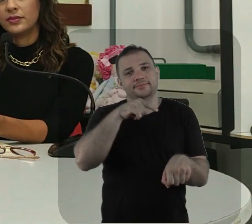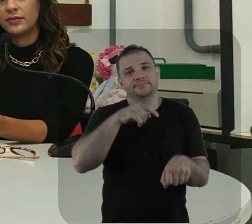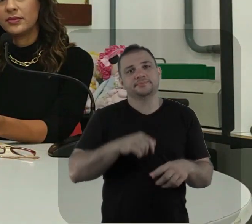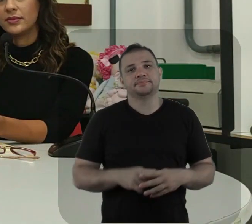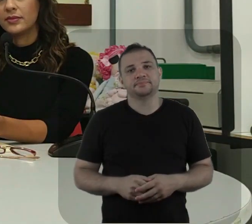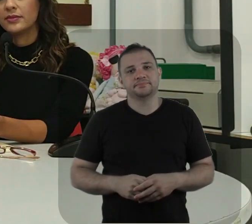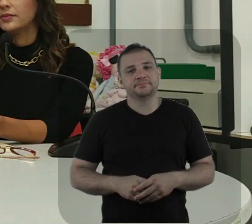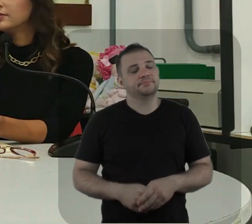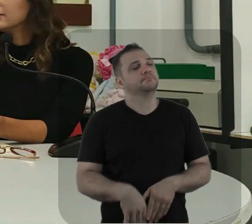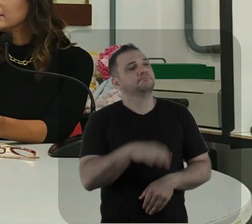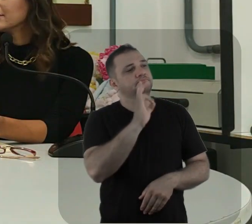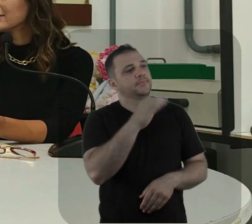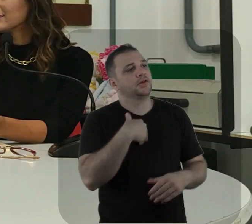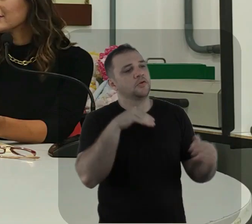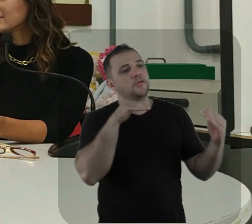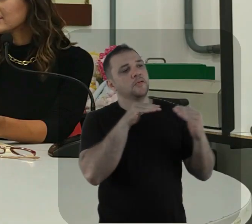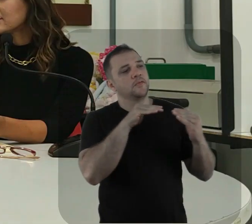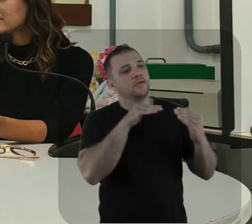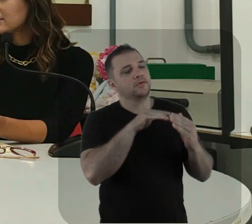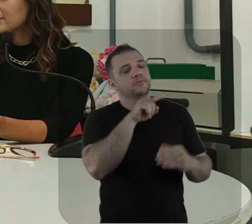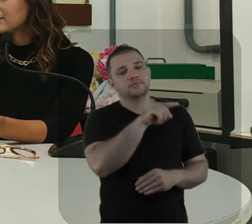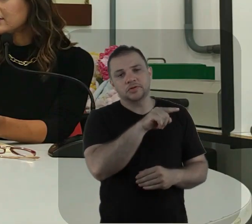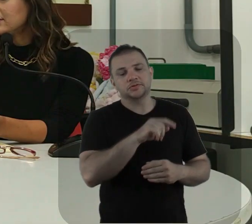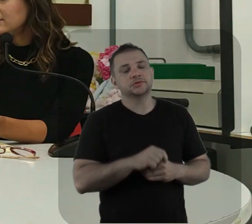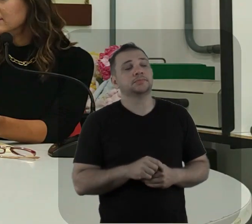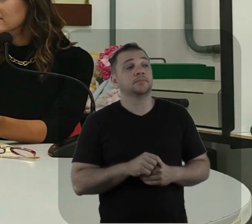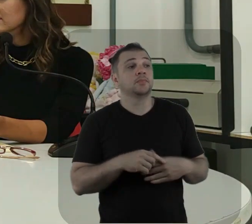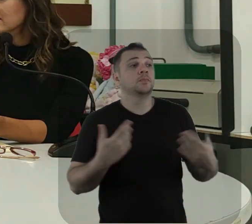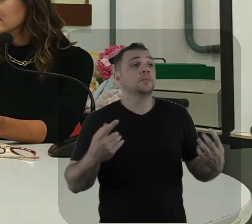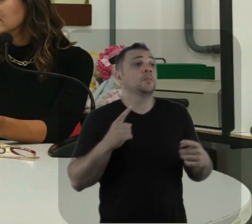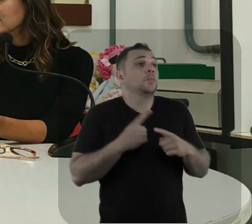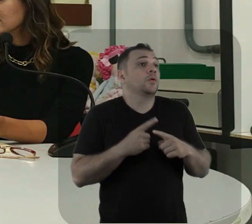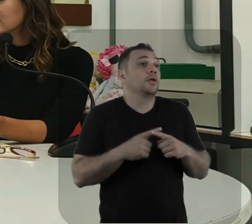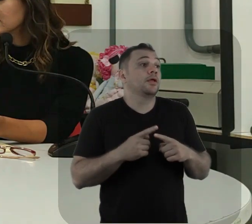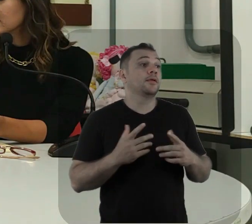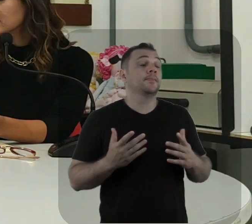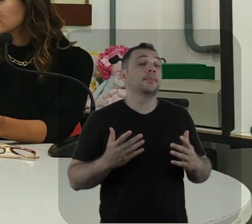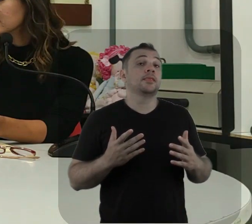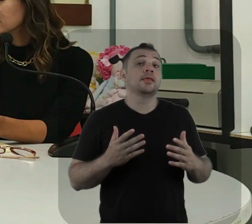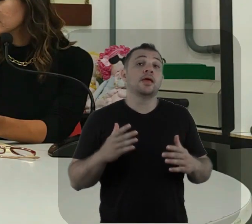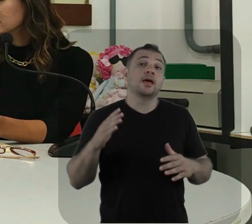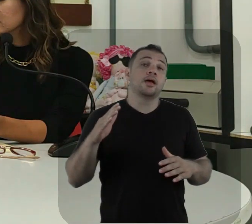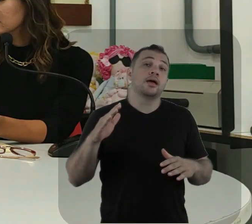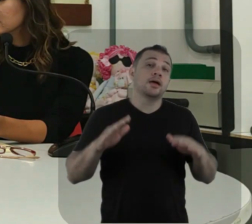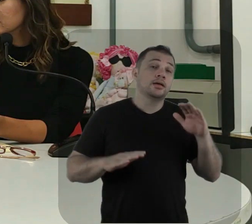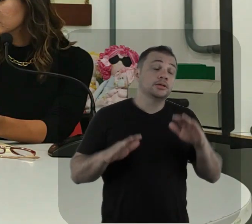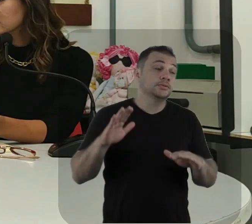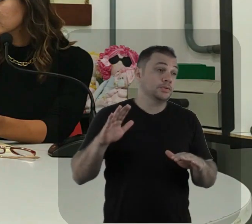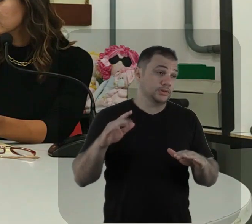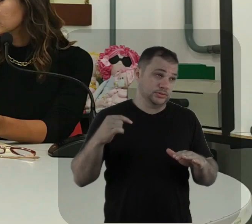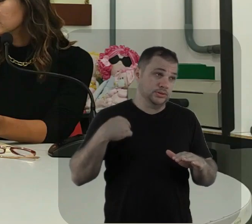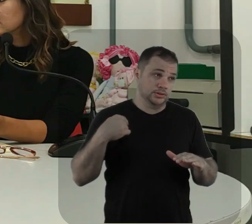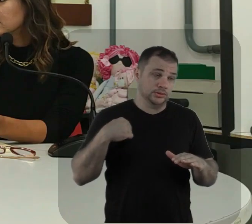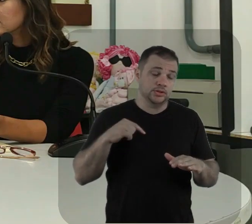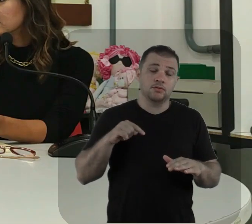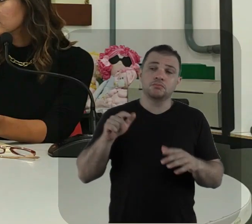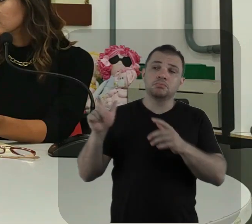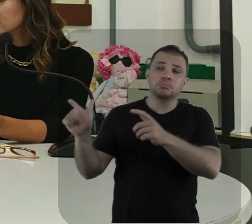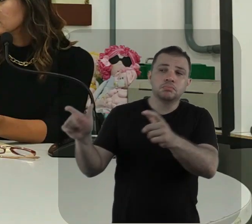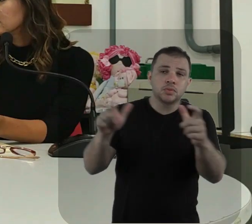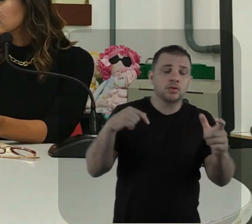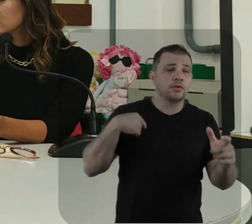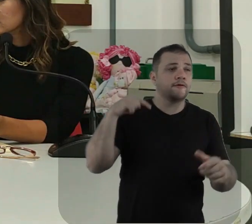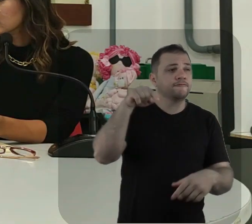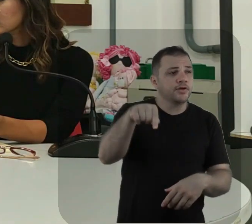Eu estou de total acordo, né, com esse entendimento, até porque em muitos momentos, quando eu, por exemplo,